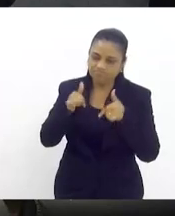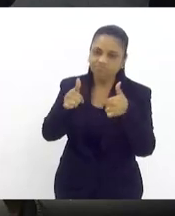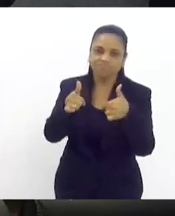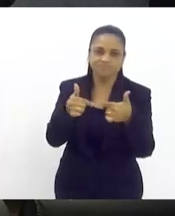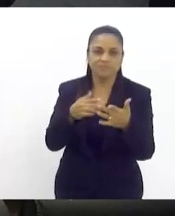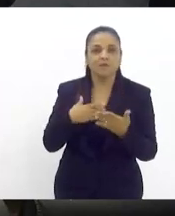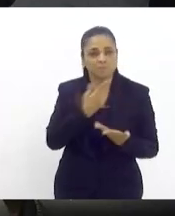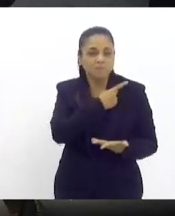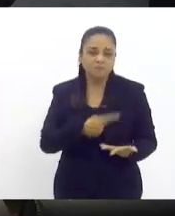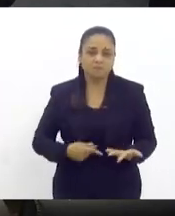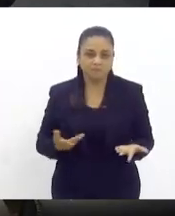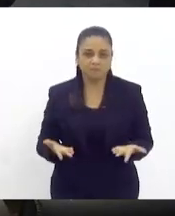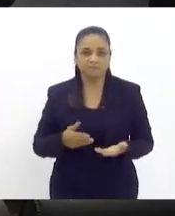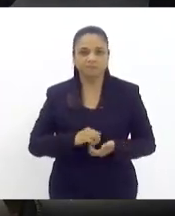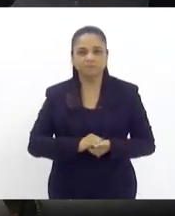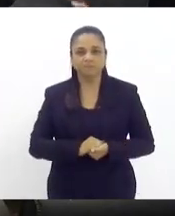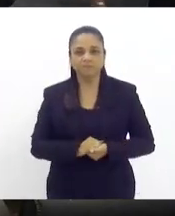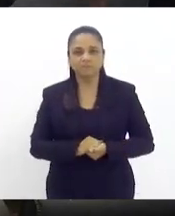presidente